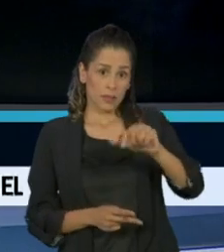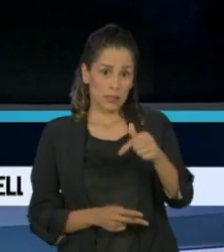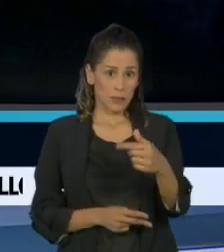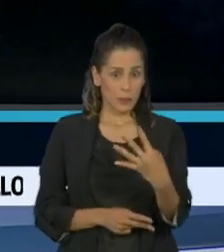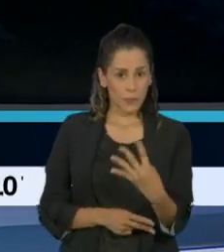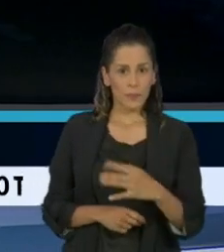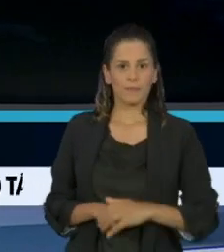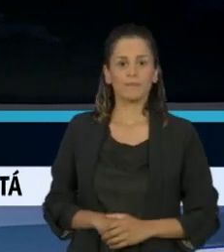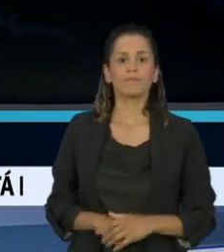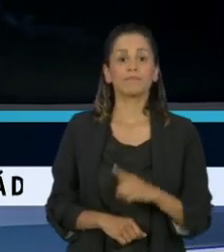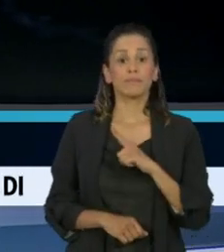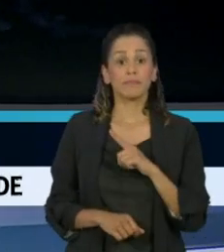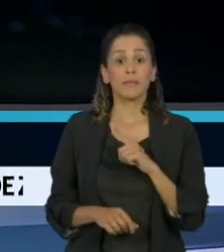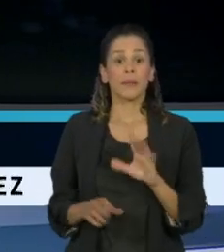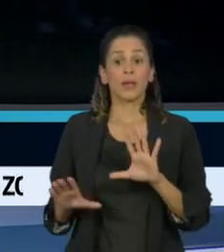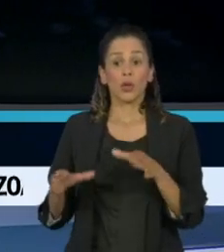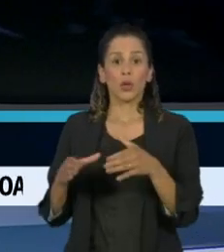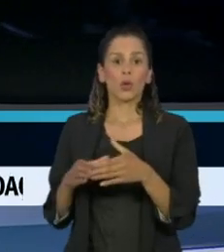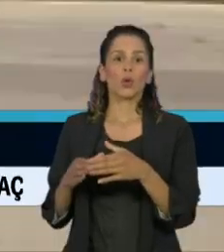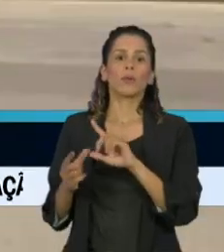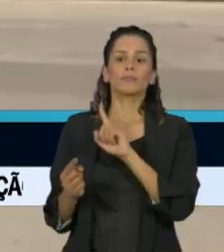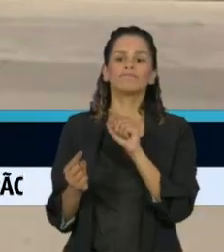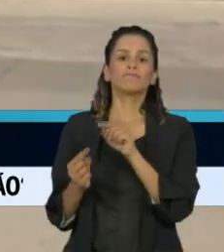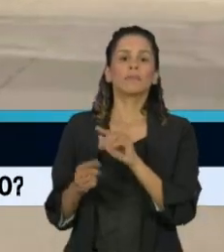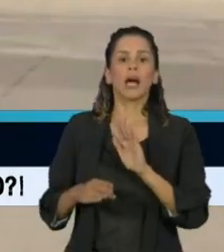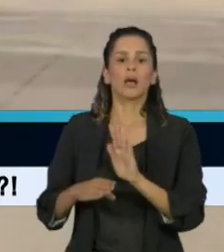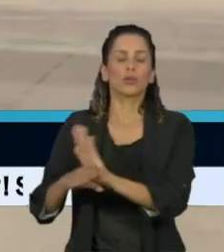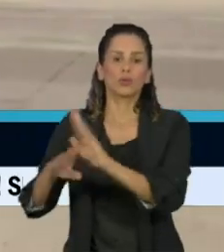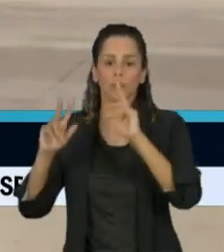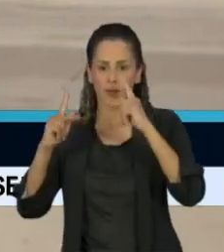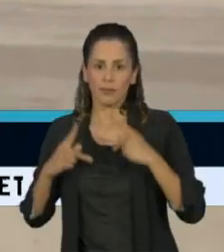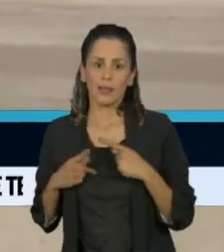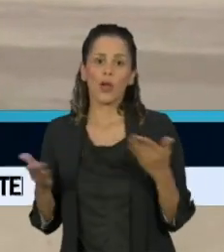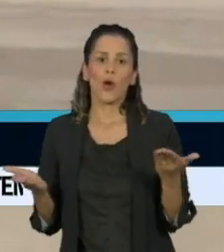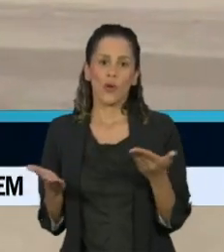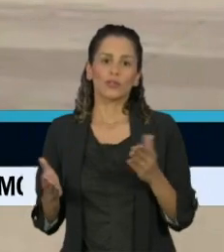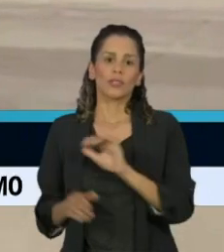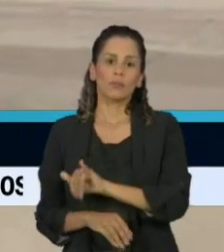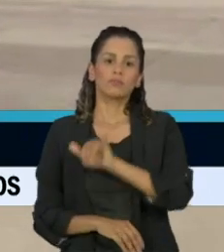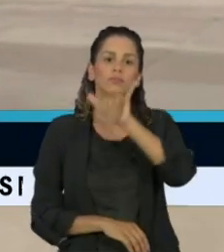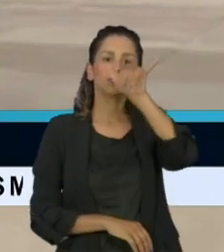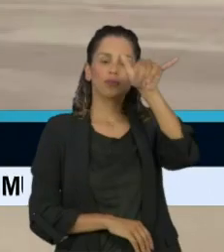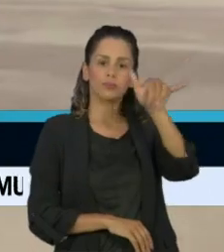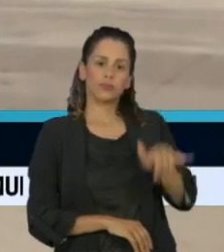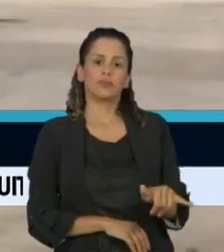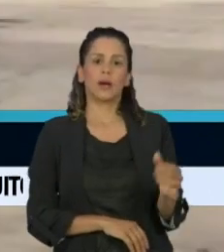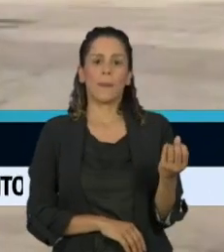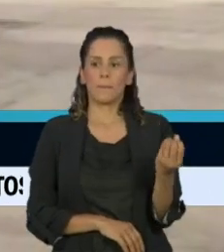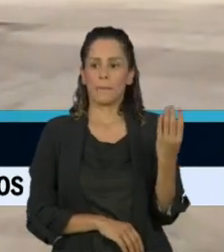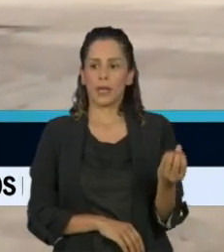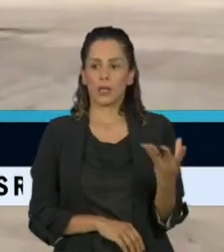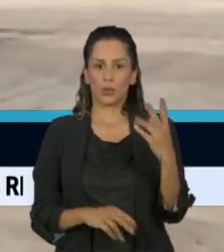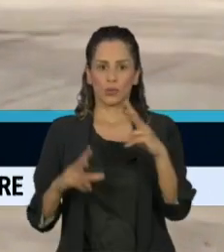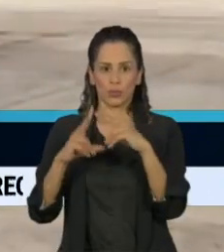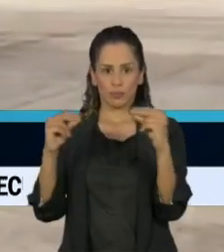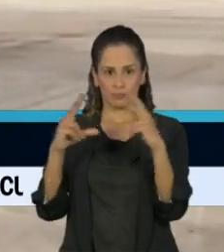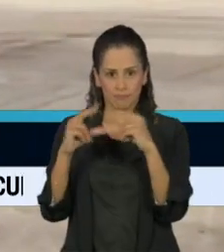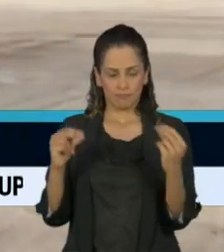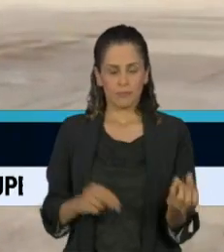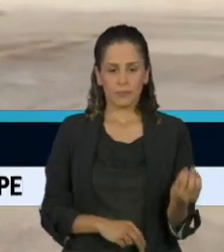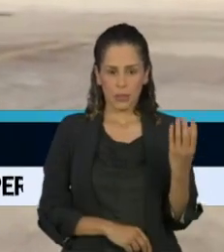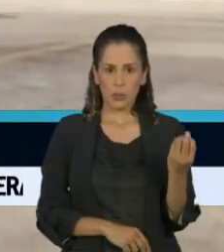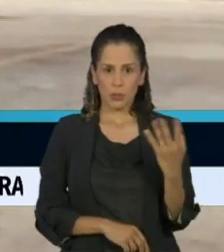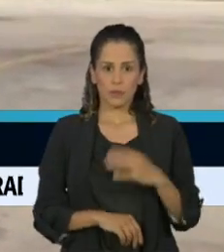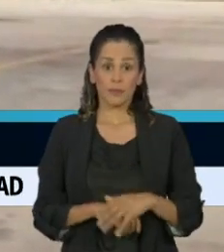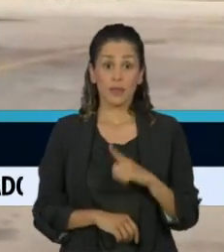de ajuda ao Líbano desembarcou hoje em Beirute. Depois de 13 horas de voo e duas escalas, as duas aeronaves da